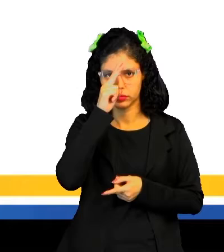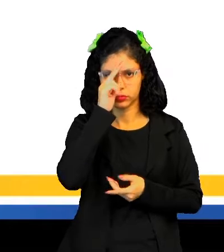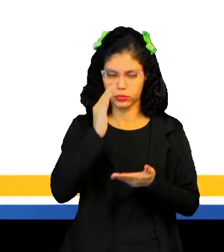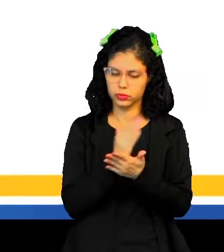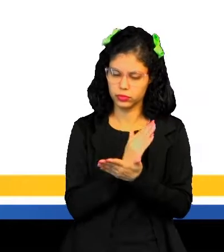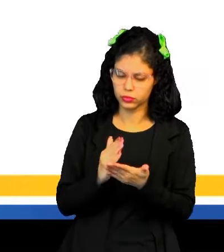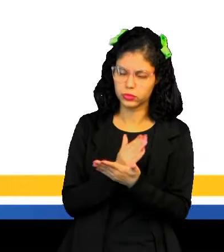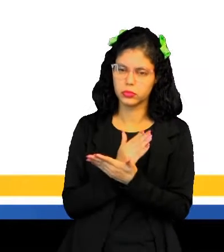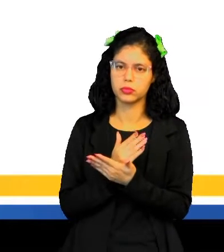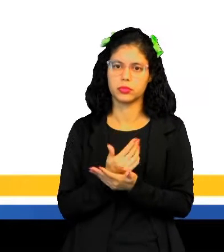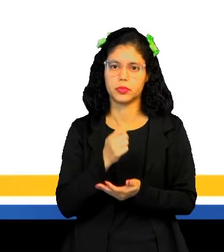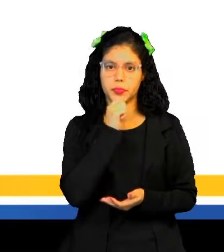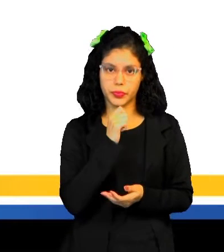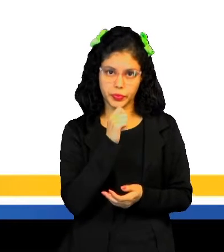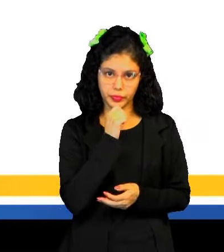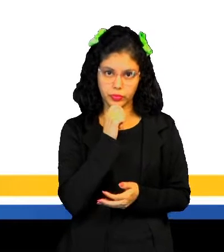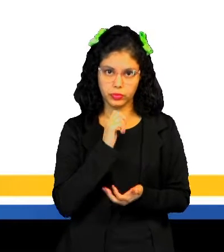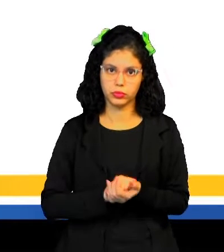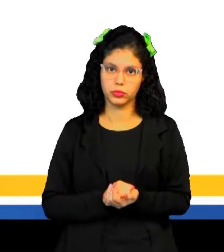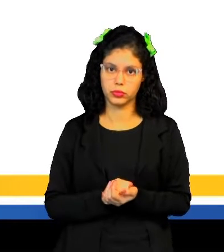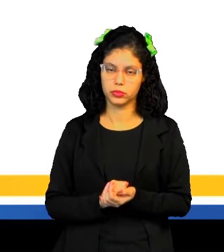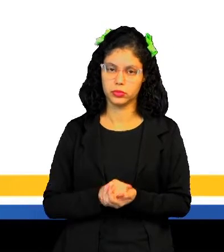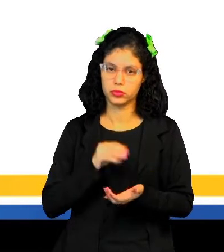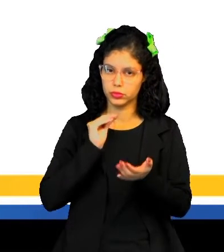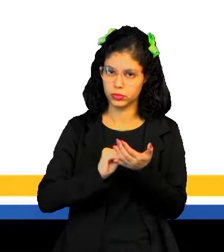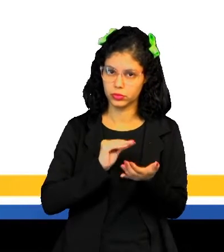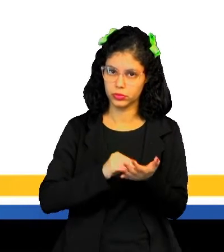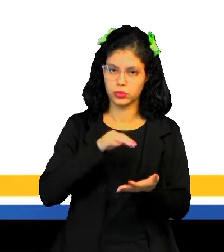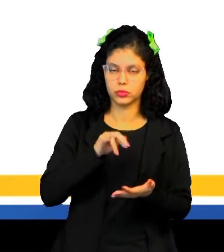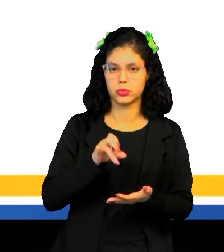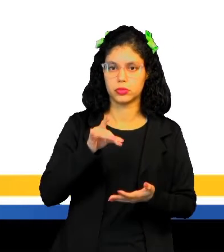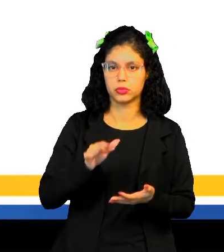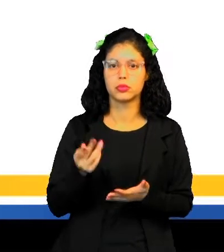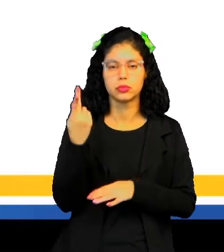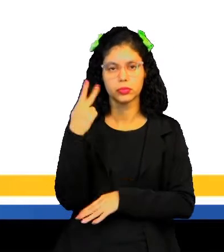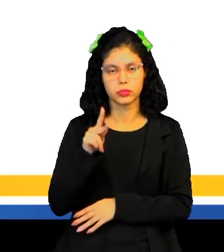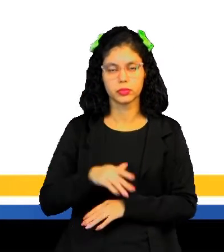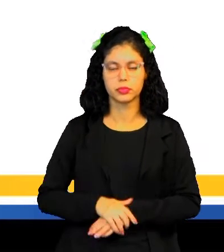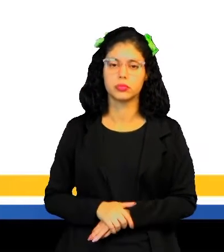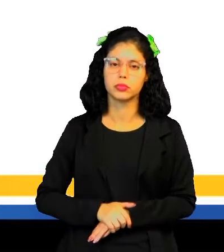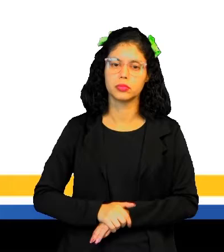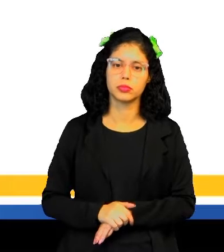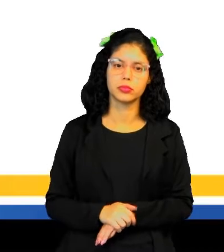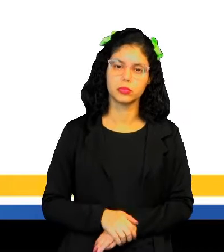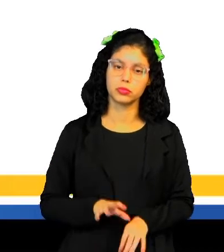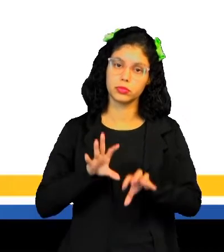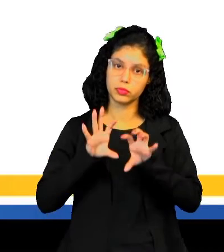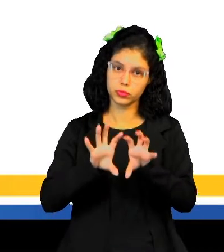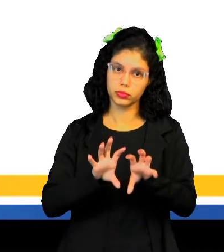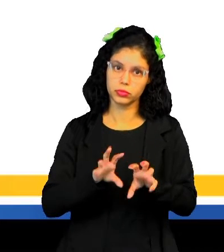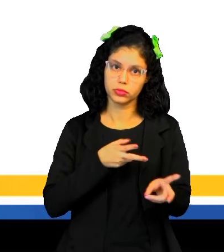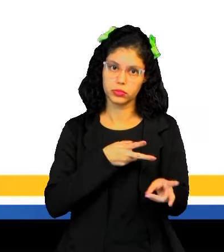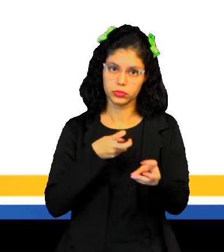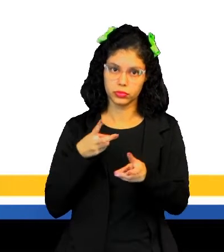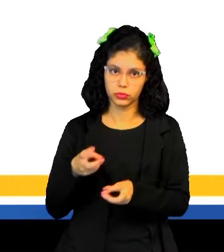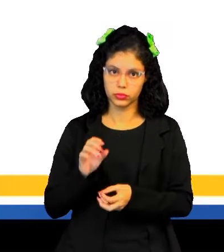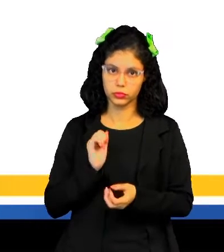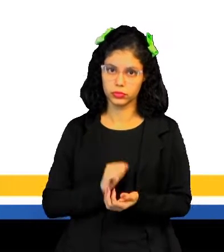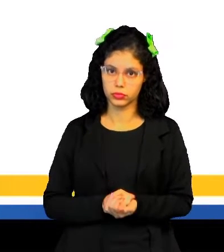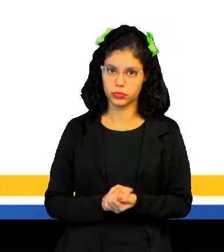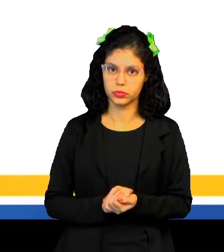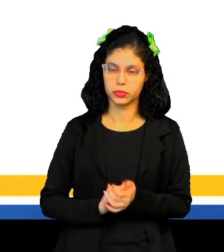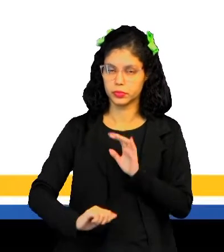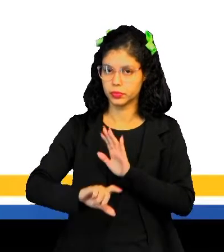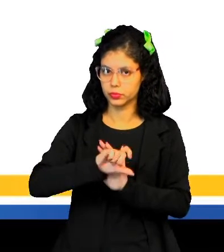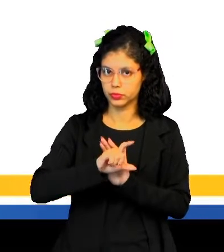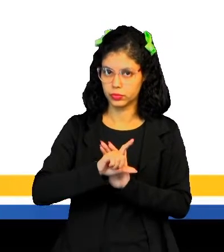alguns partidos estavam aí na ilegalidade durante esse período. Assim, a gente percebe que a lei da